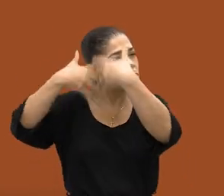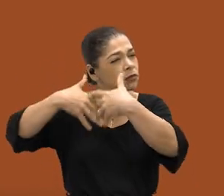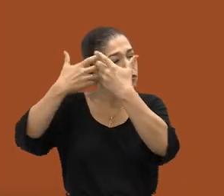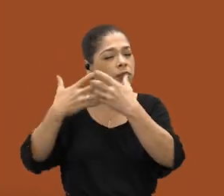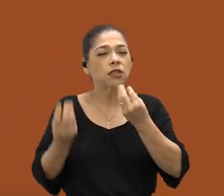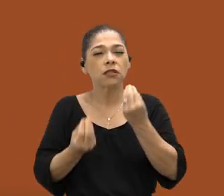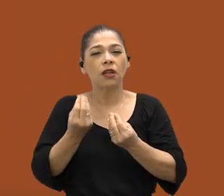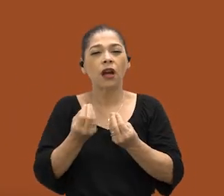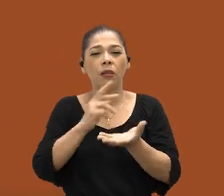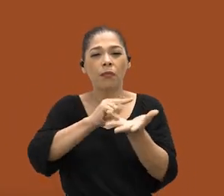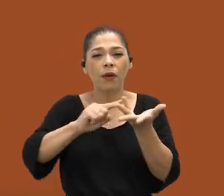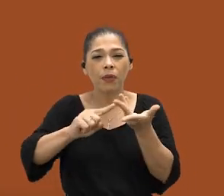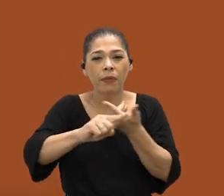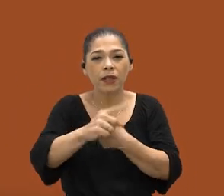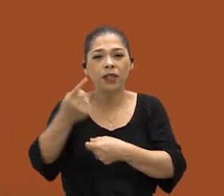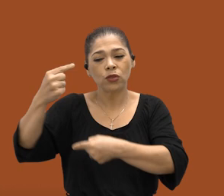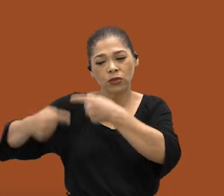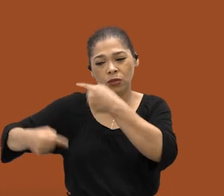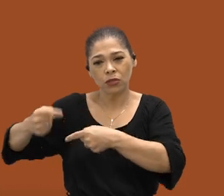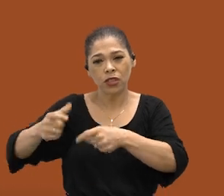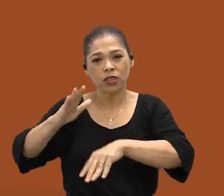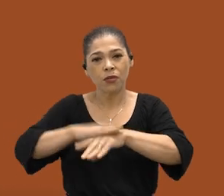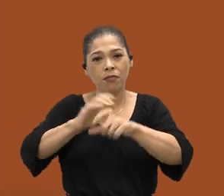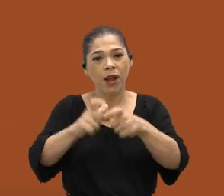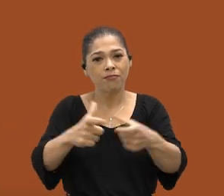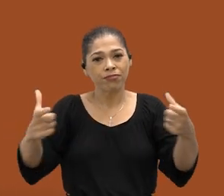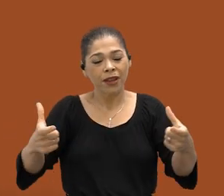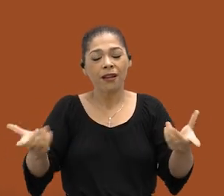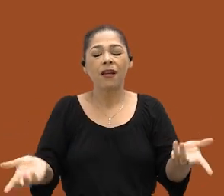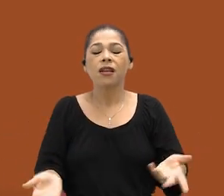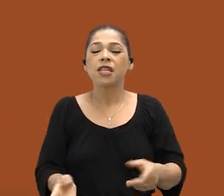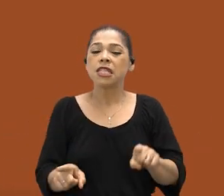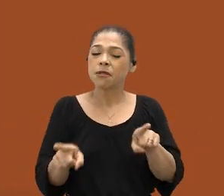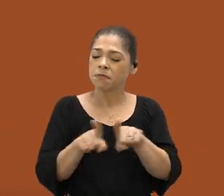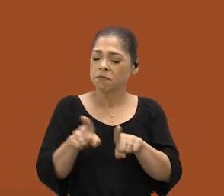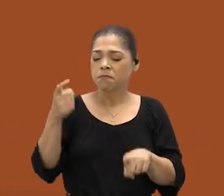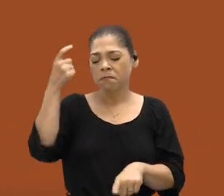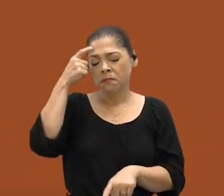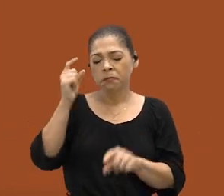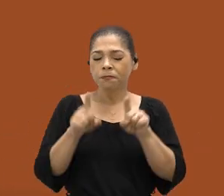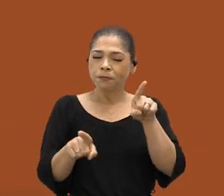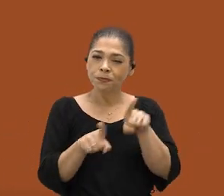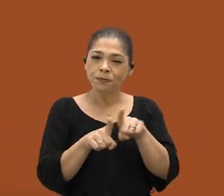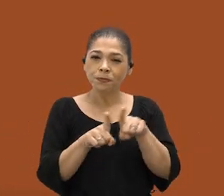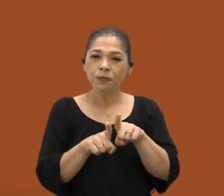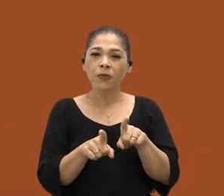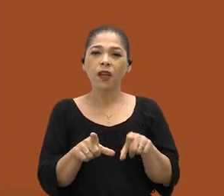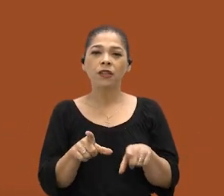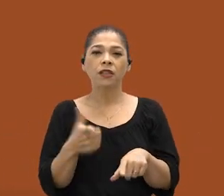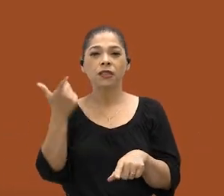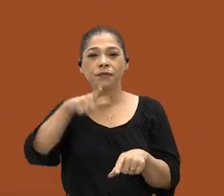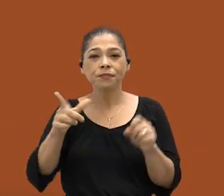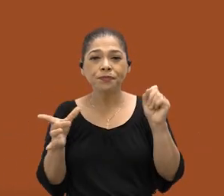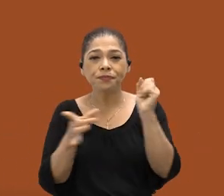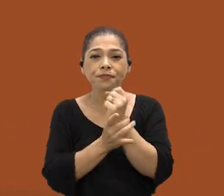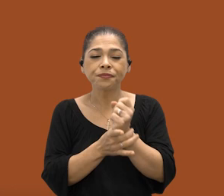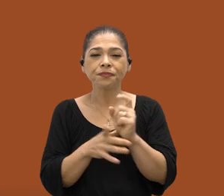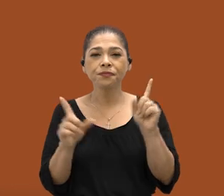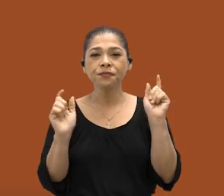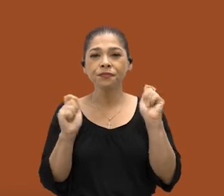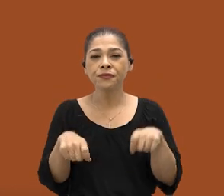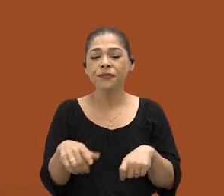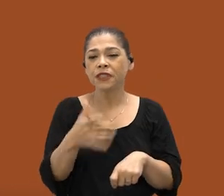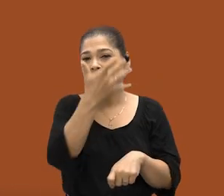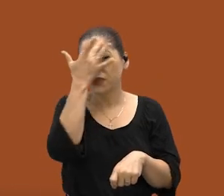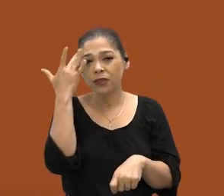esse tipo de elemento dentro de uma política um pouco maior e penso que além de nós garantirmos isso